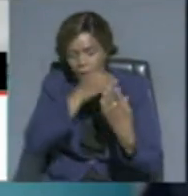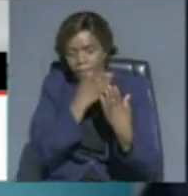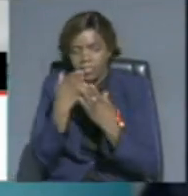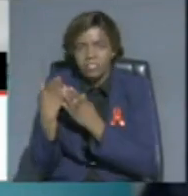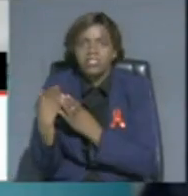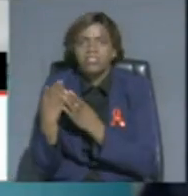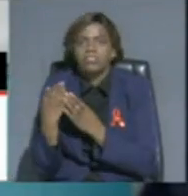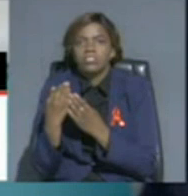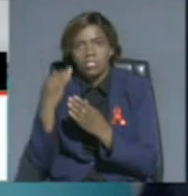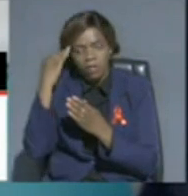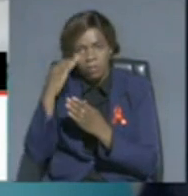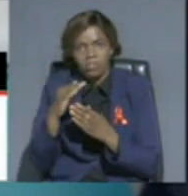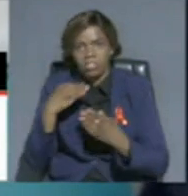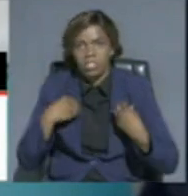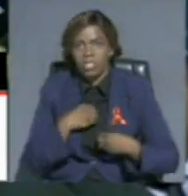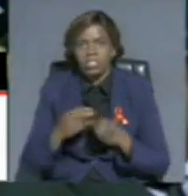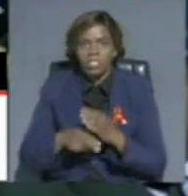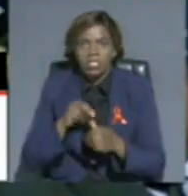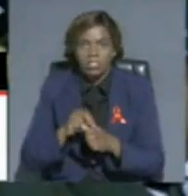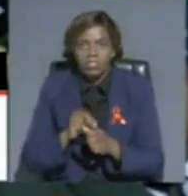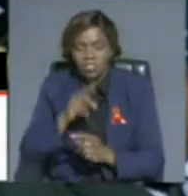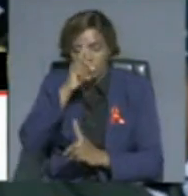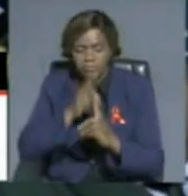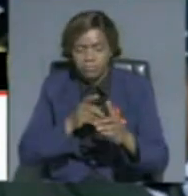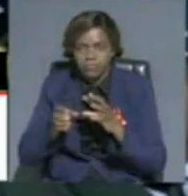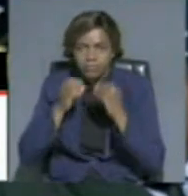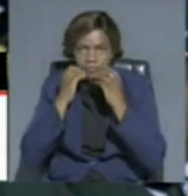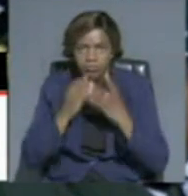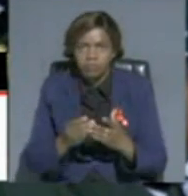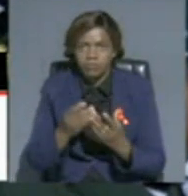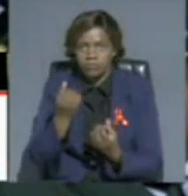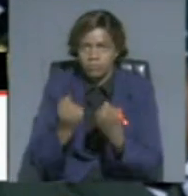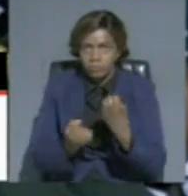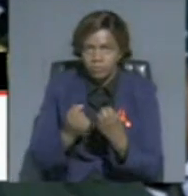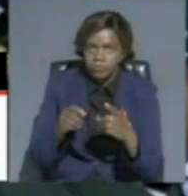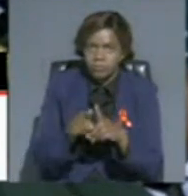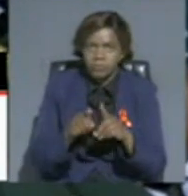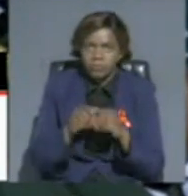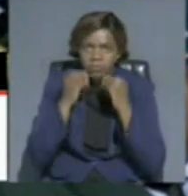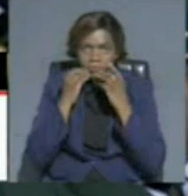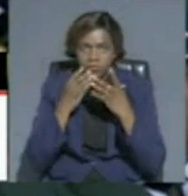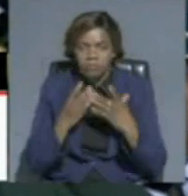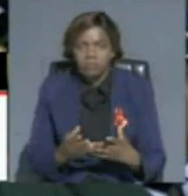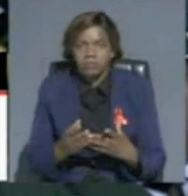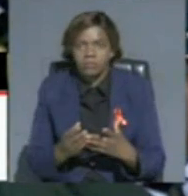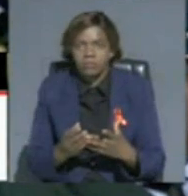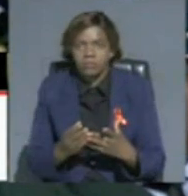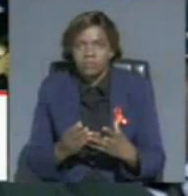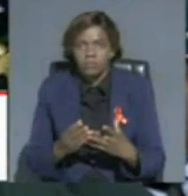do Estado-Maior-General das Forças Armadas Angolanas. Dirijo também ao comando da Força Aérea